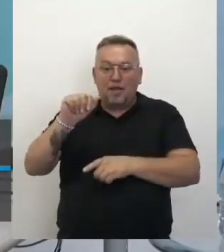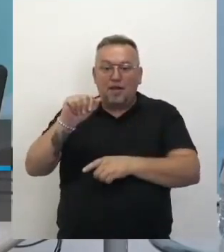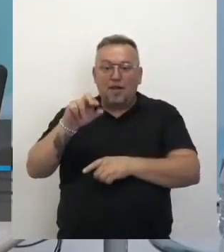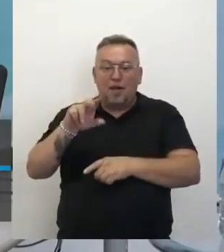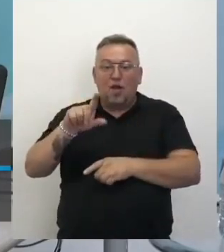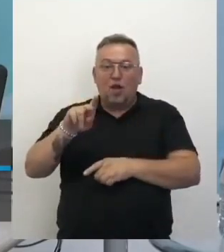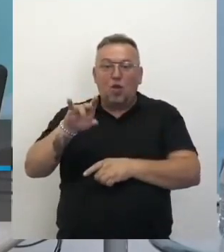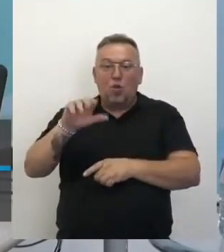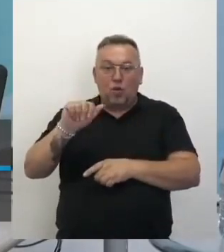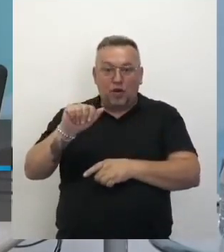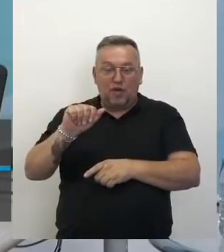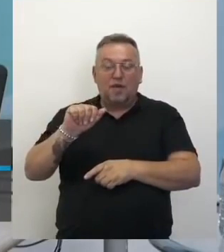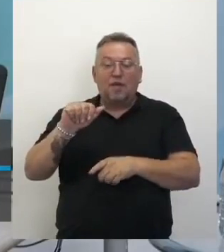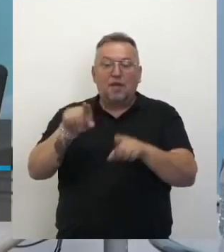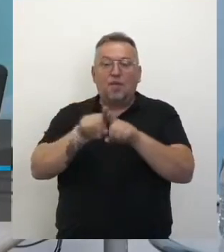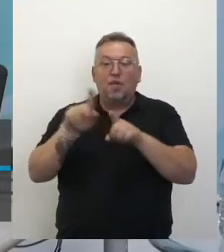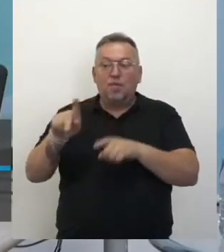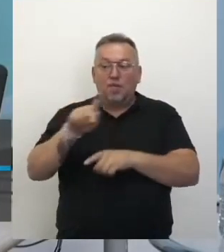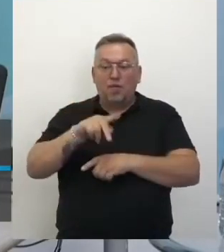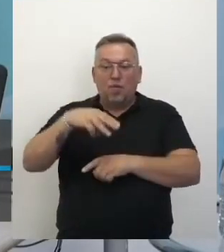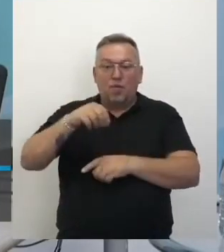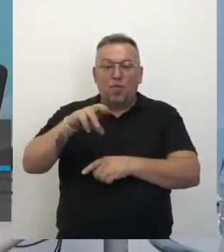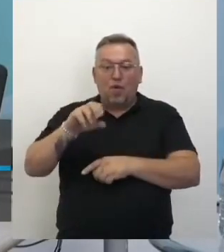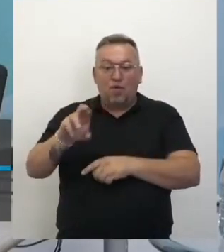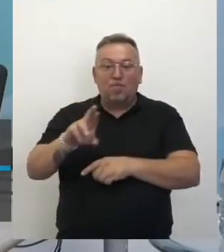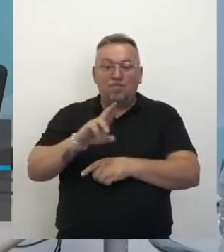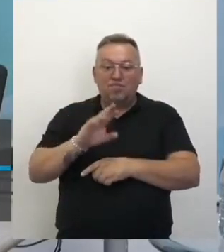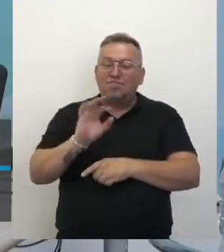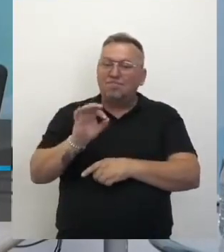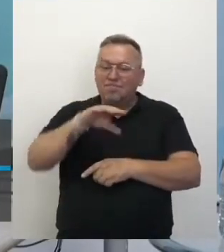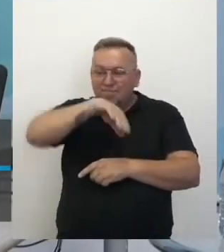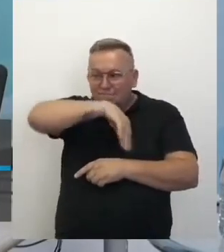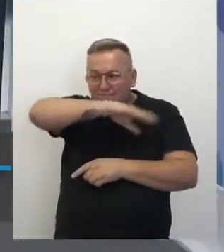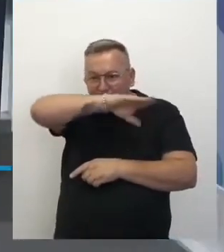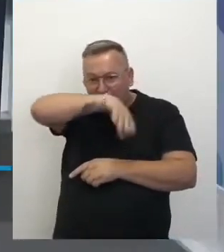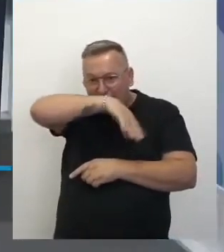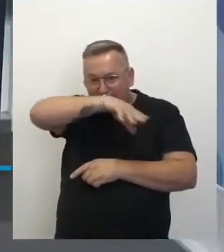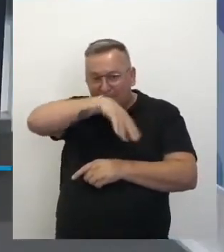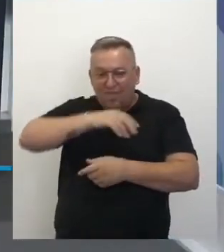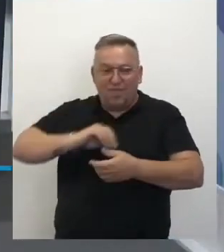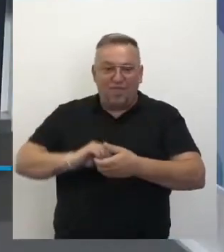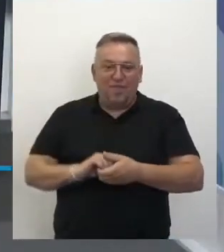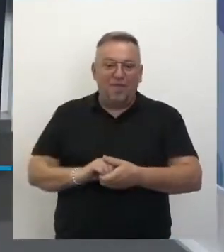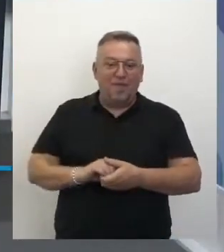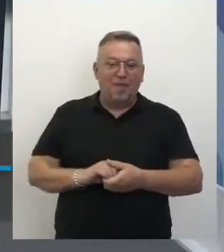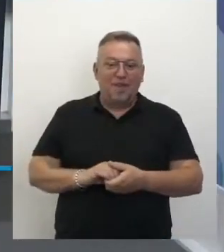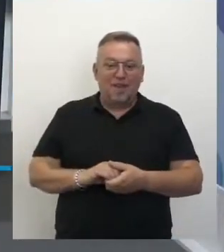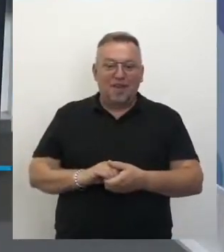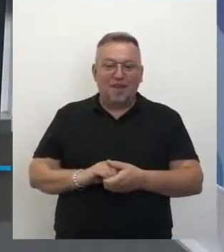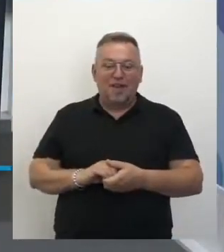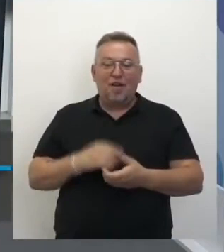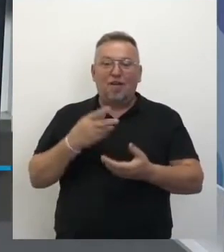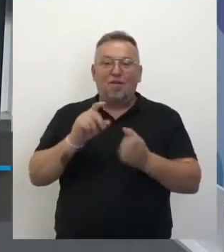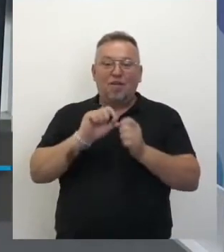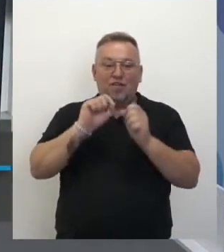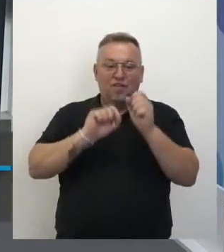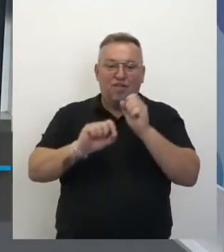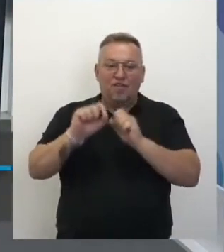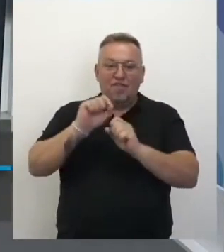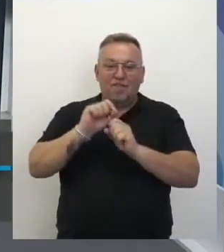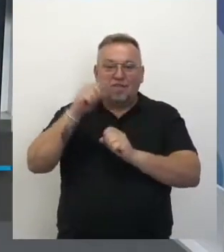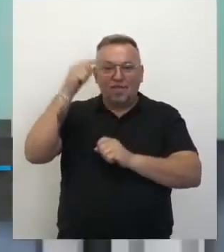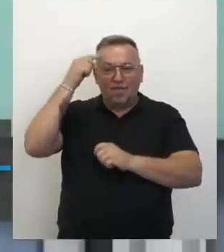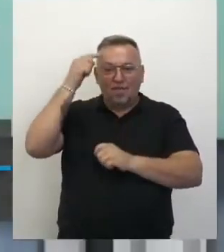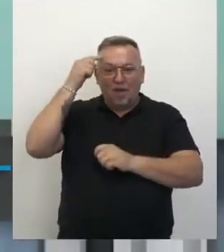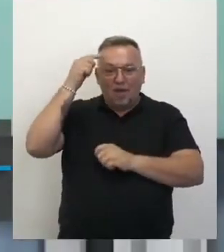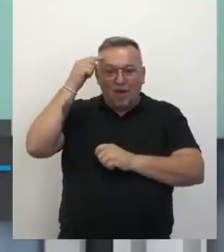Luiz, Samuel e Guilherme, do professor Mauro, respondendo elefante. Isso né? mesmo, Muito bem. Boa. Quando a gente faz essa reflexão, né,